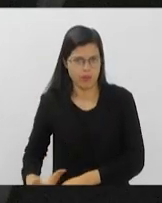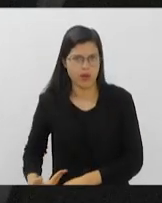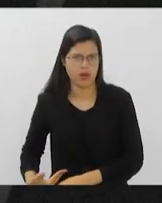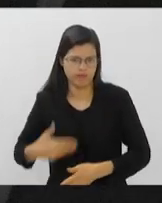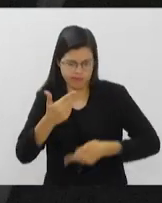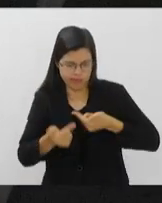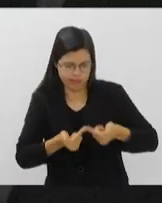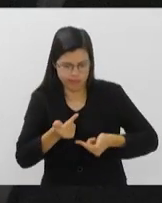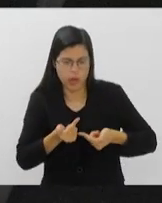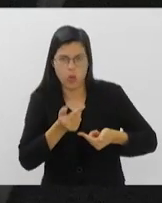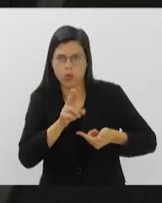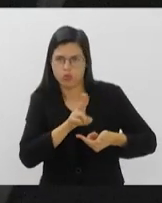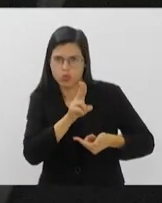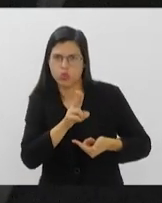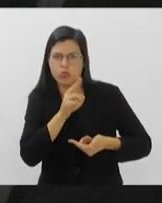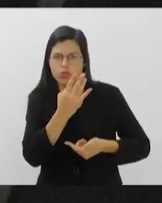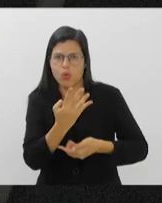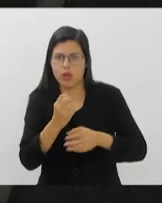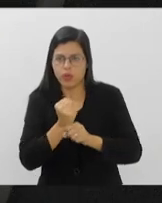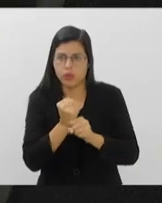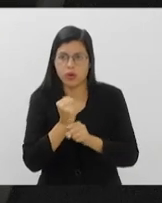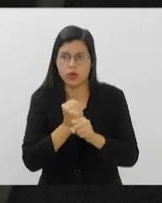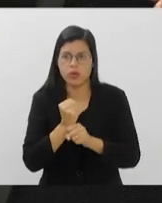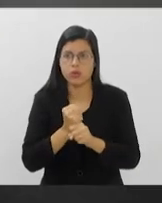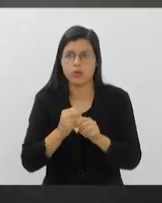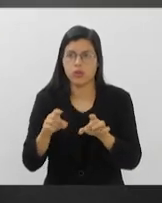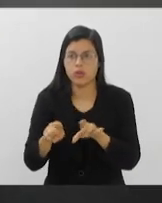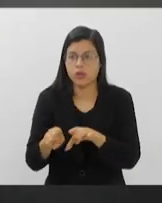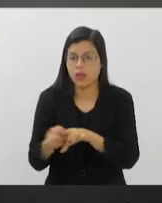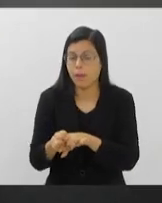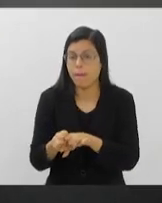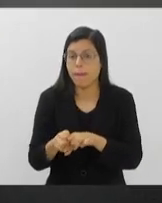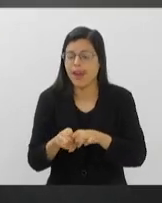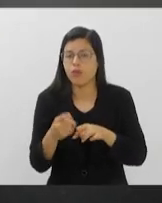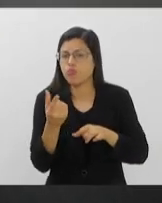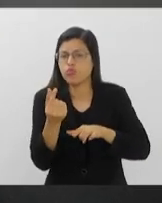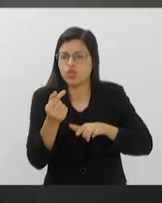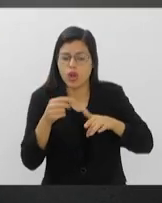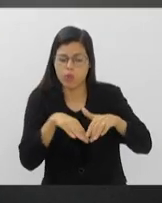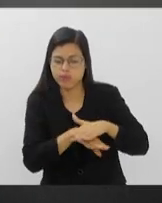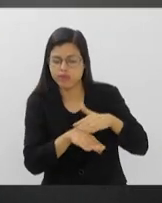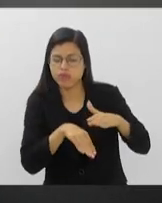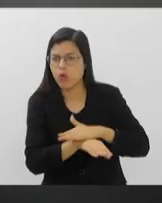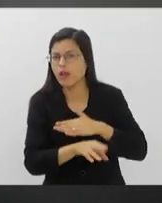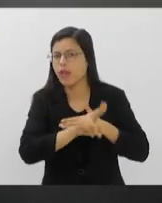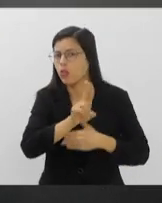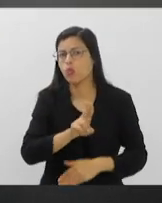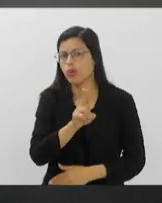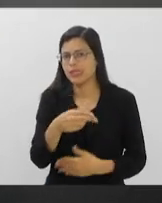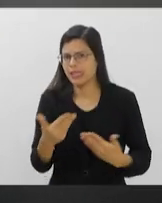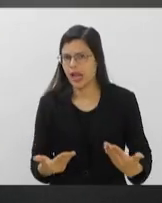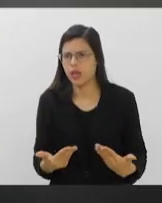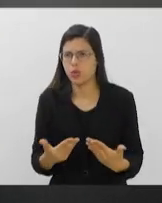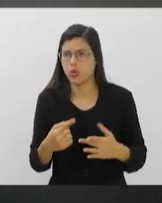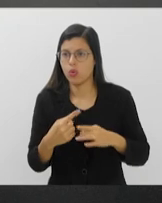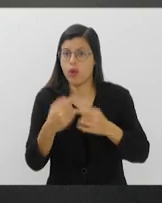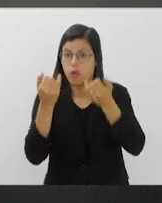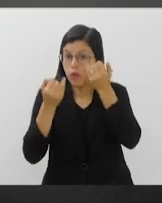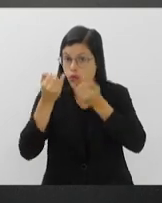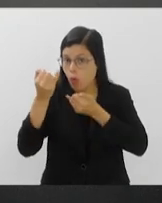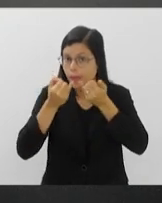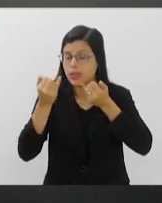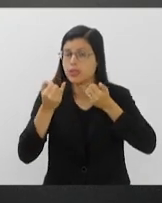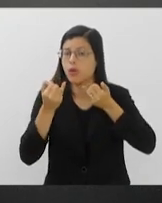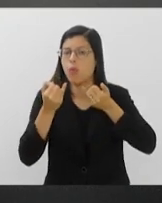anos e saldo da conta do fundo e valor utilizado em cada ano que são informações xu que devem ser